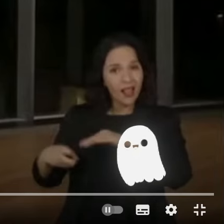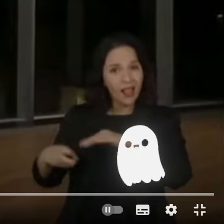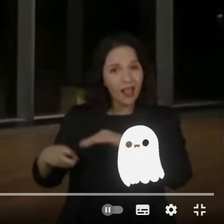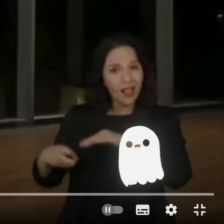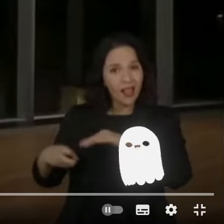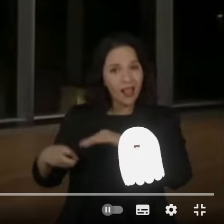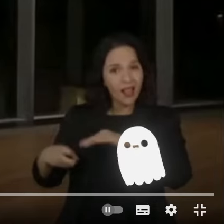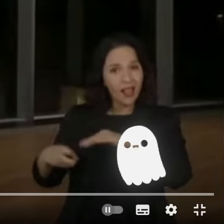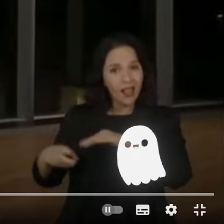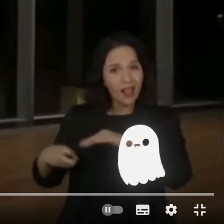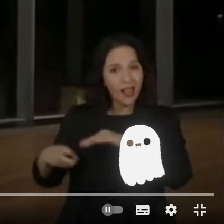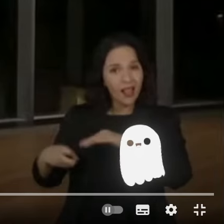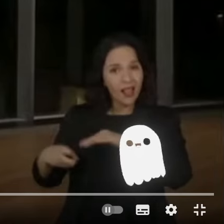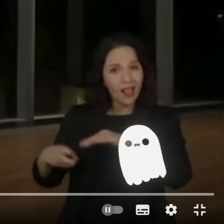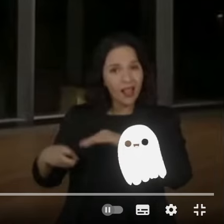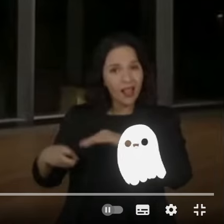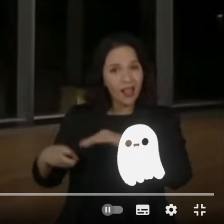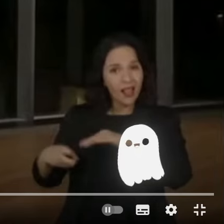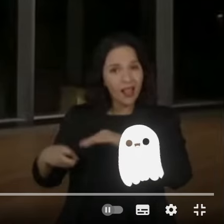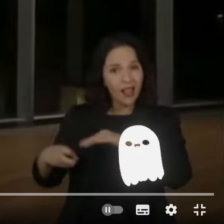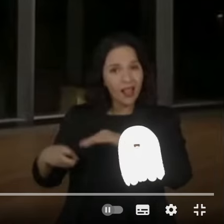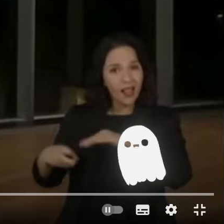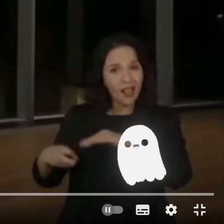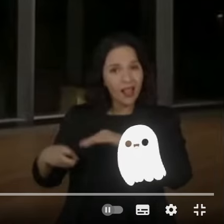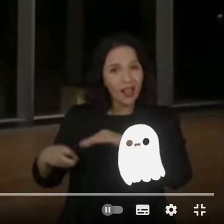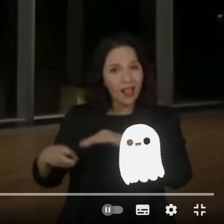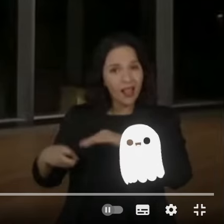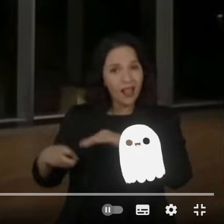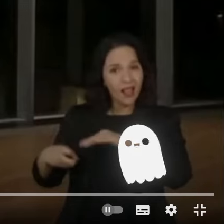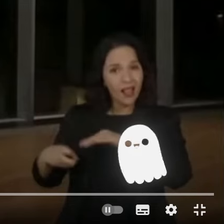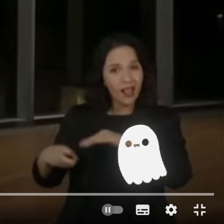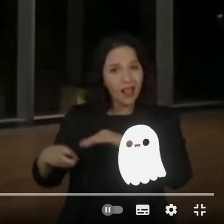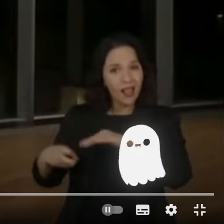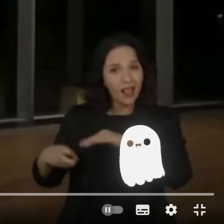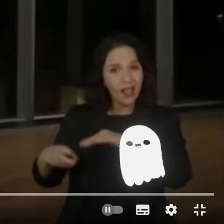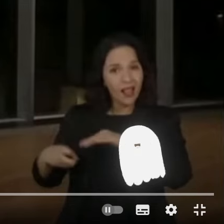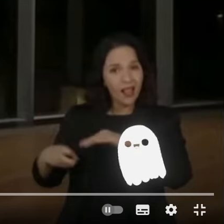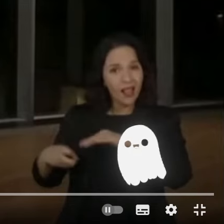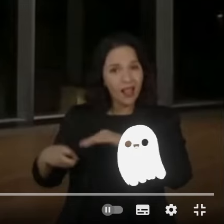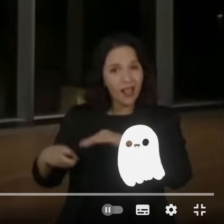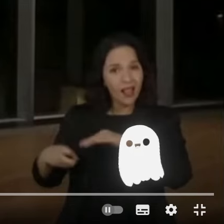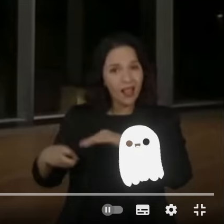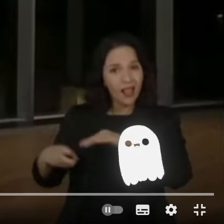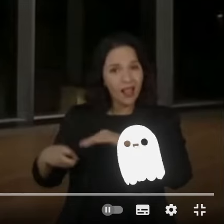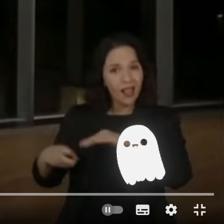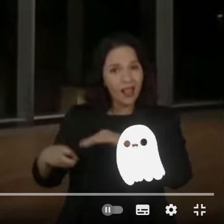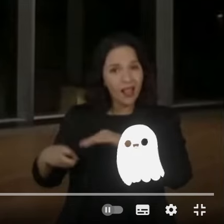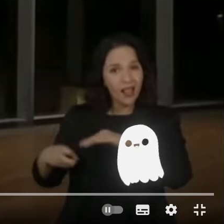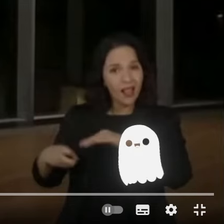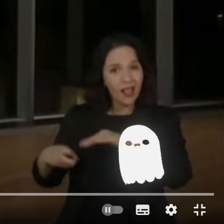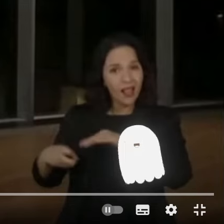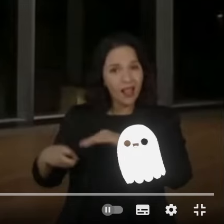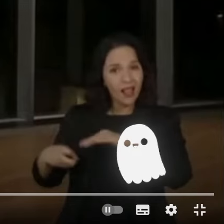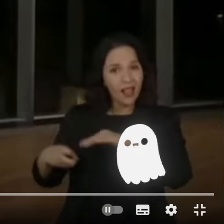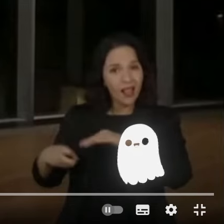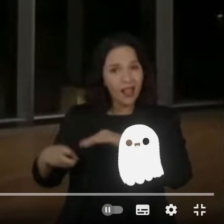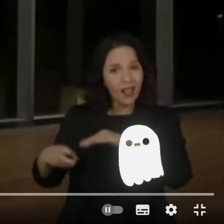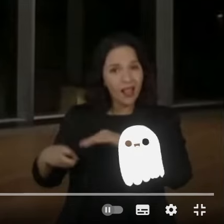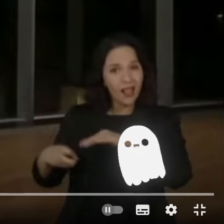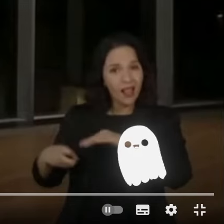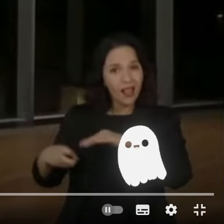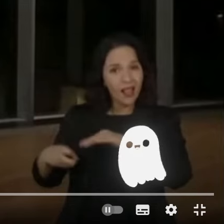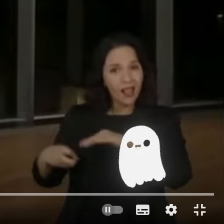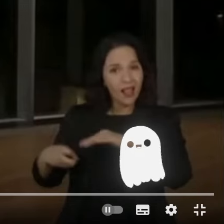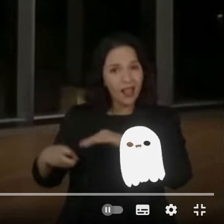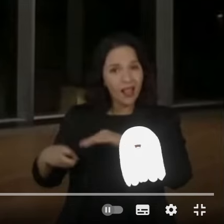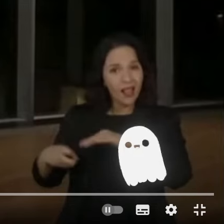que vocês chamam até em outro lugar. Mas, enfim, é prancha, não uma prancha pontuda, uma prancha... De criança, sabe?